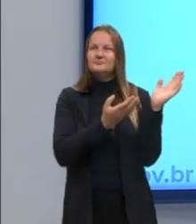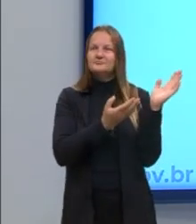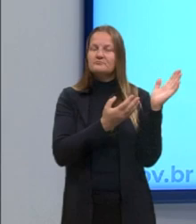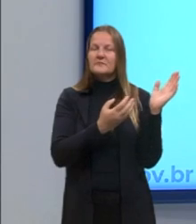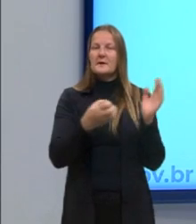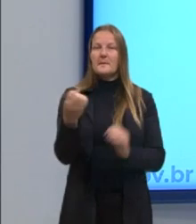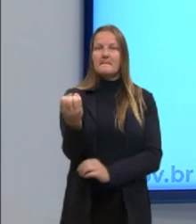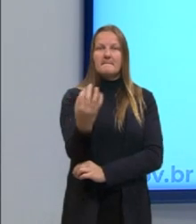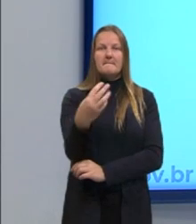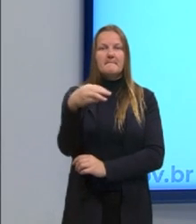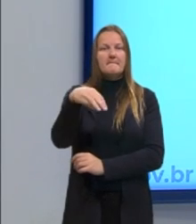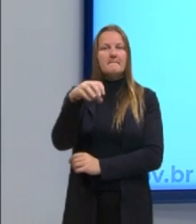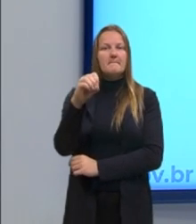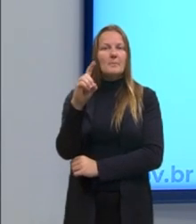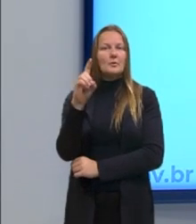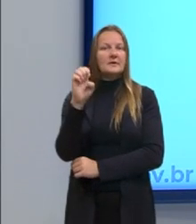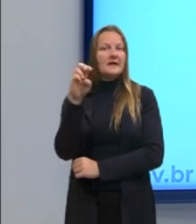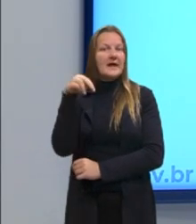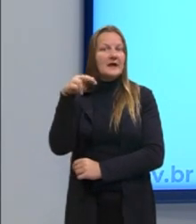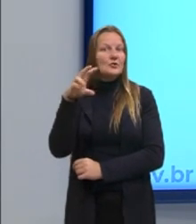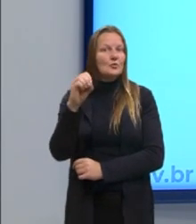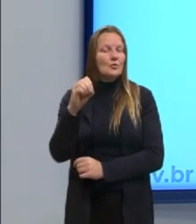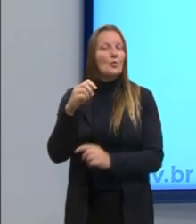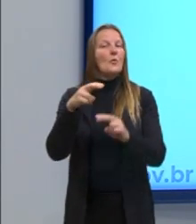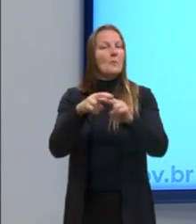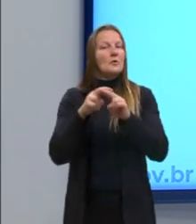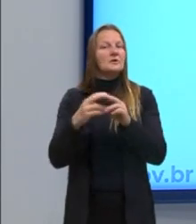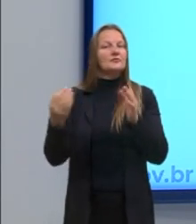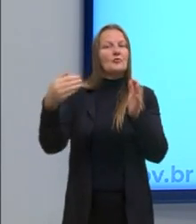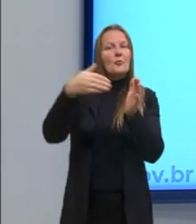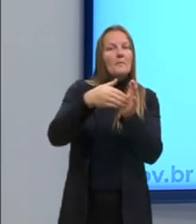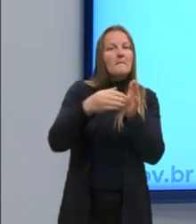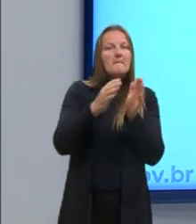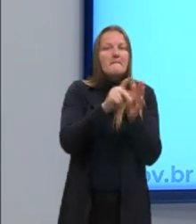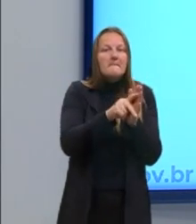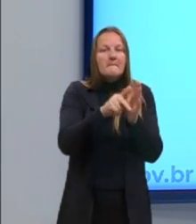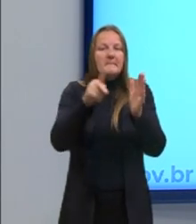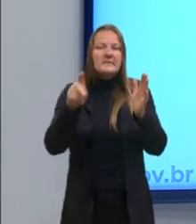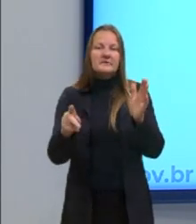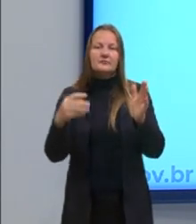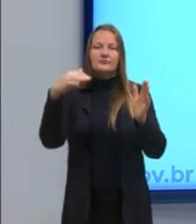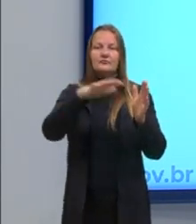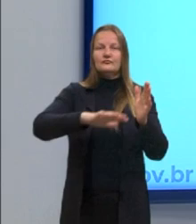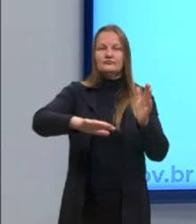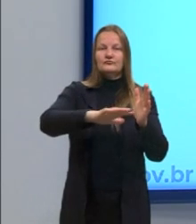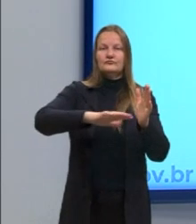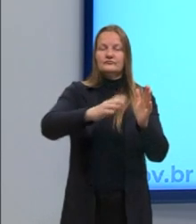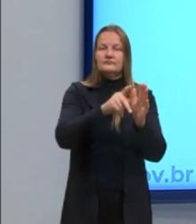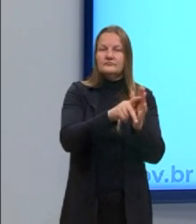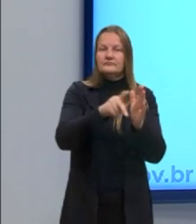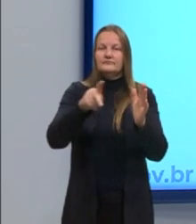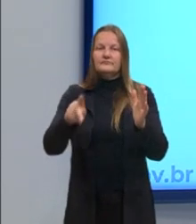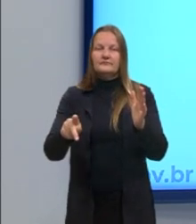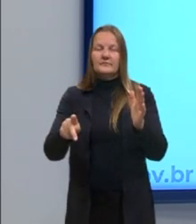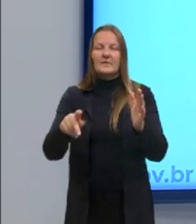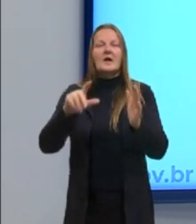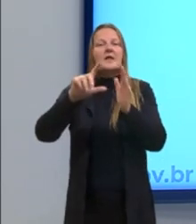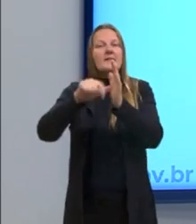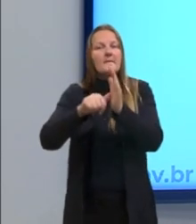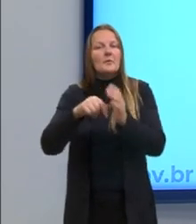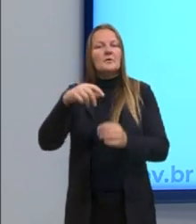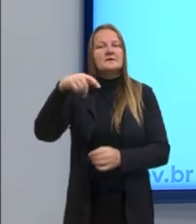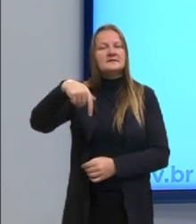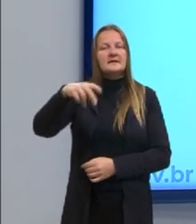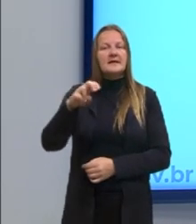moderno vender esse período aqui é o período da modernidade aí após a queda da Constantinopla